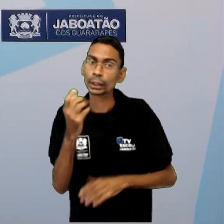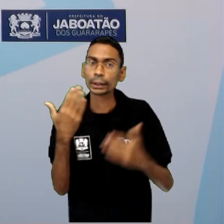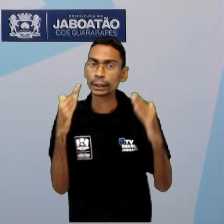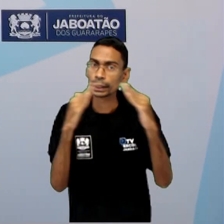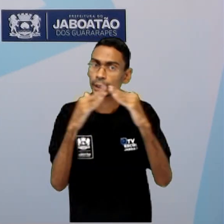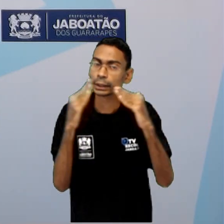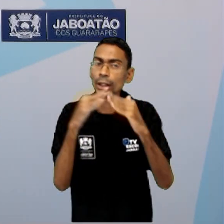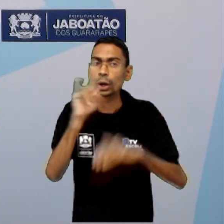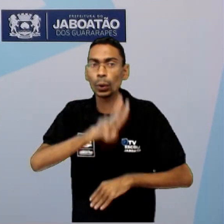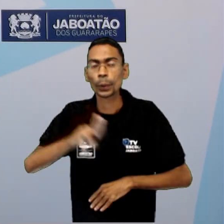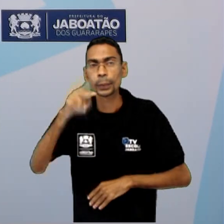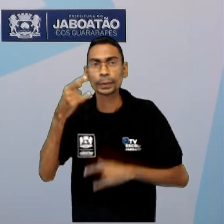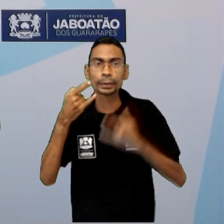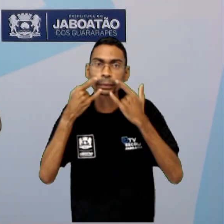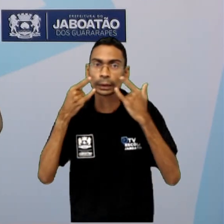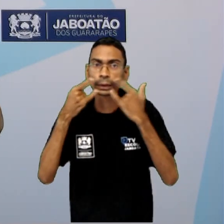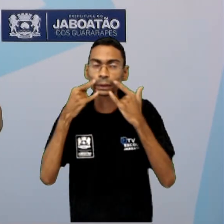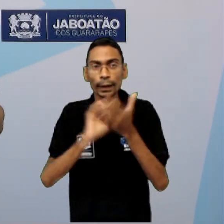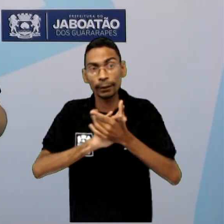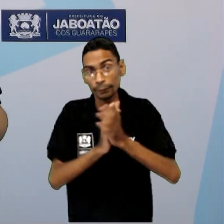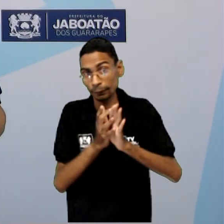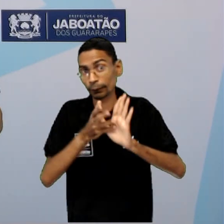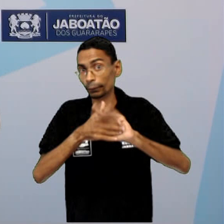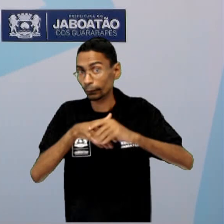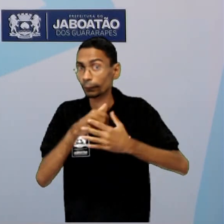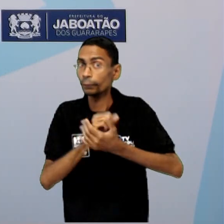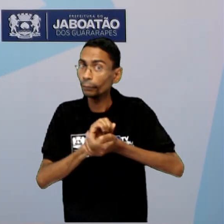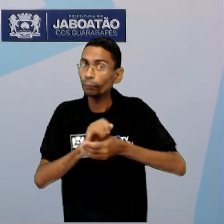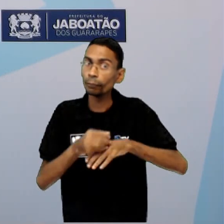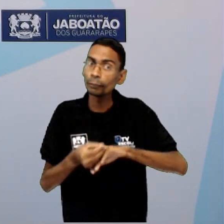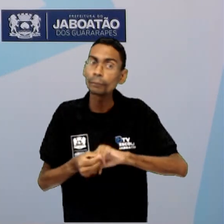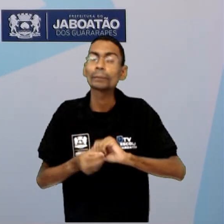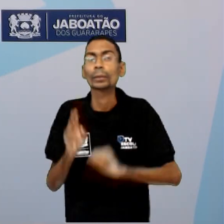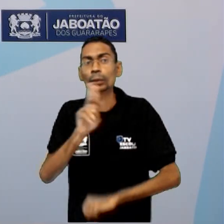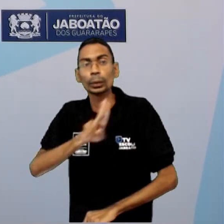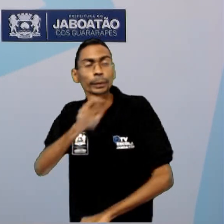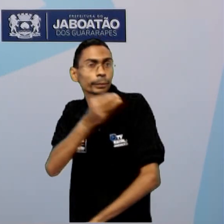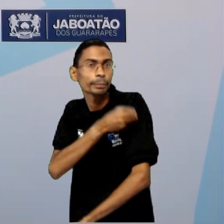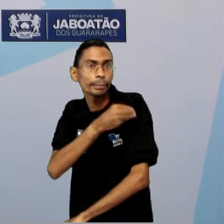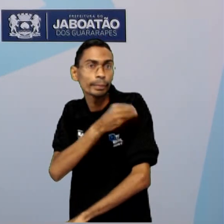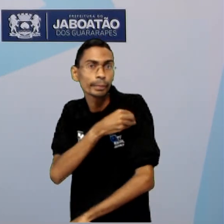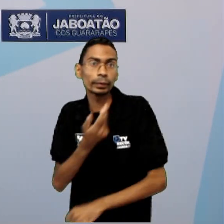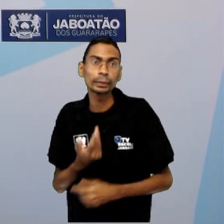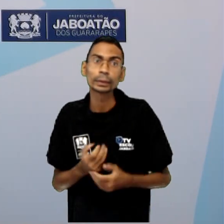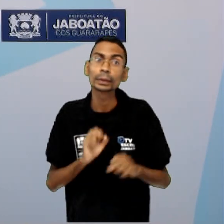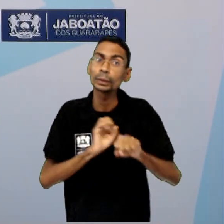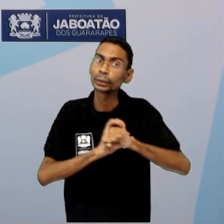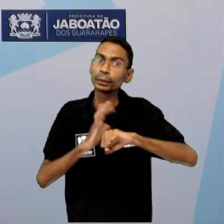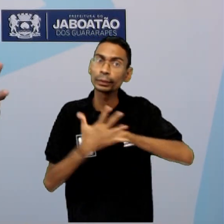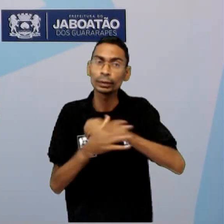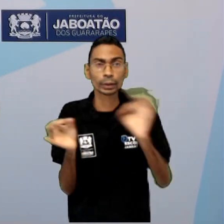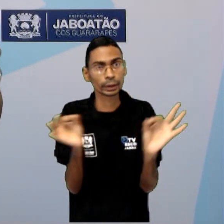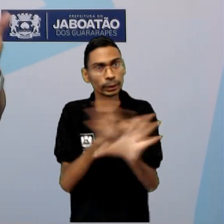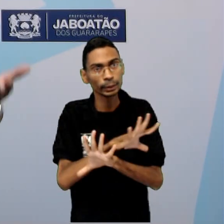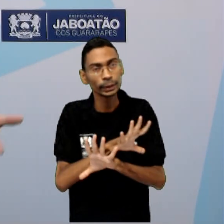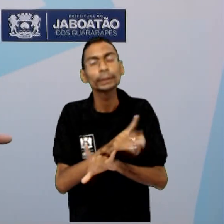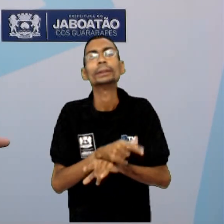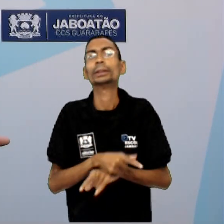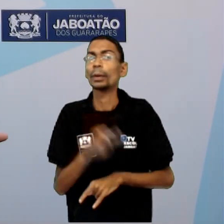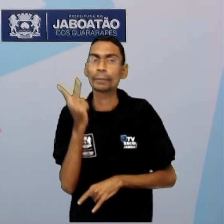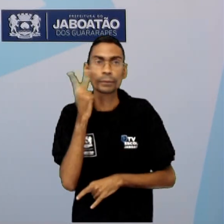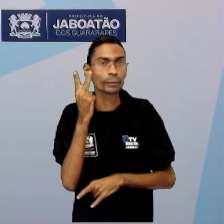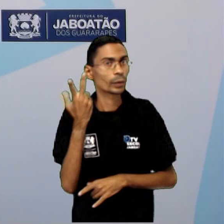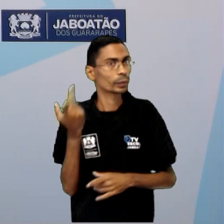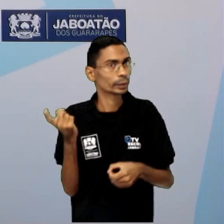usem máscara, lavem as mãos, evite estar aglomerando, tá? Enquanto esse vírus não for embora, a gente não volta ao nosso